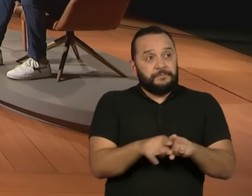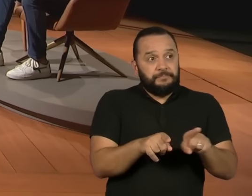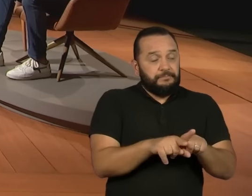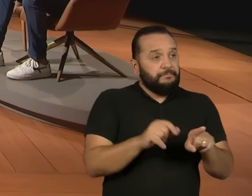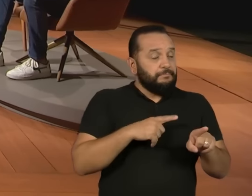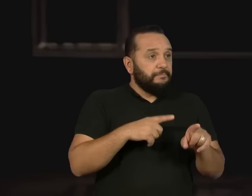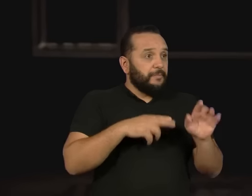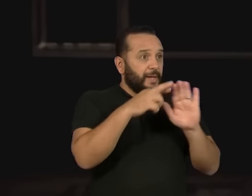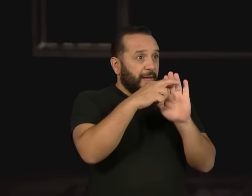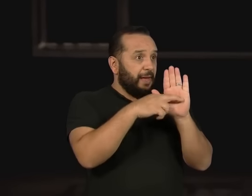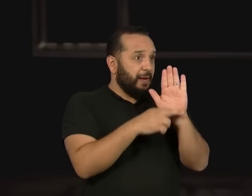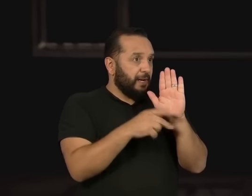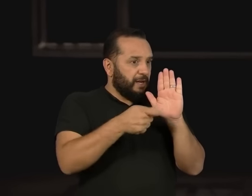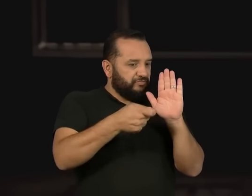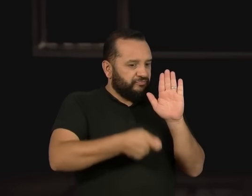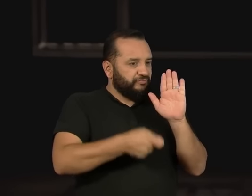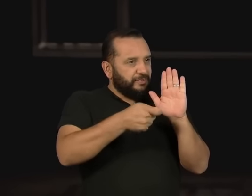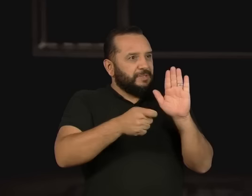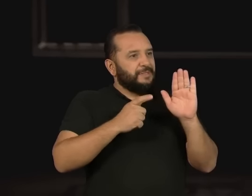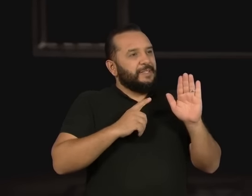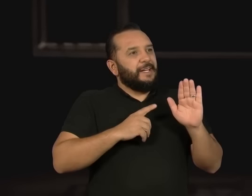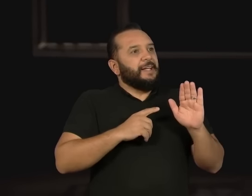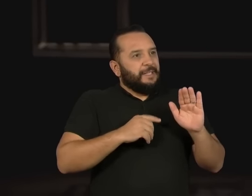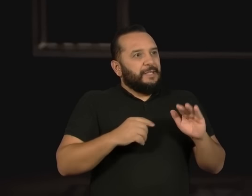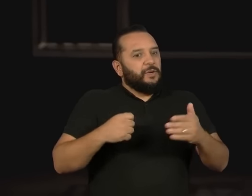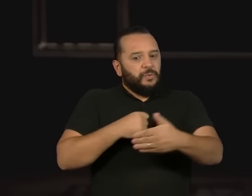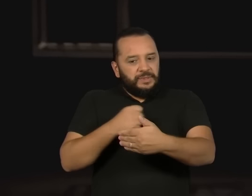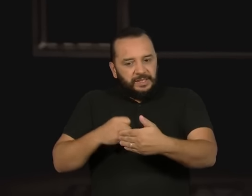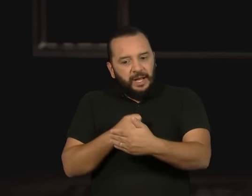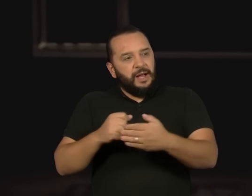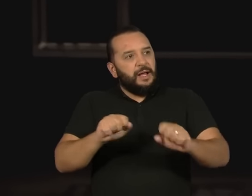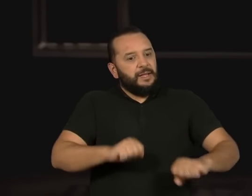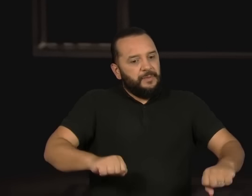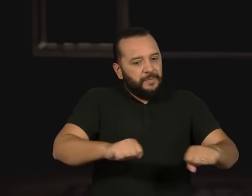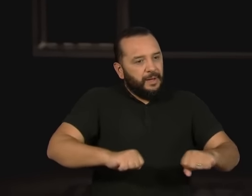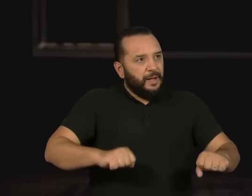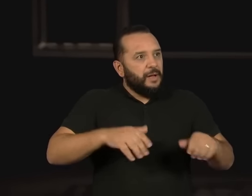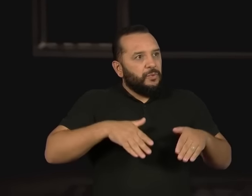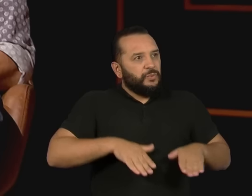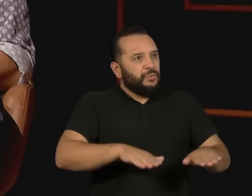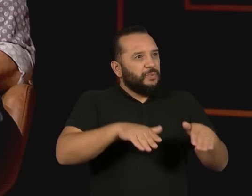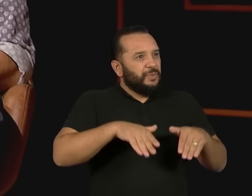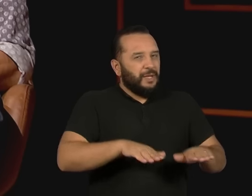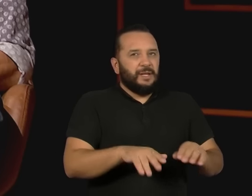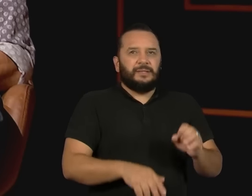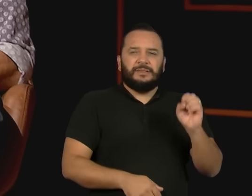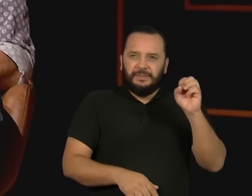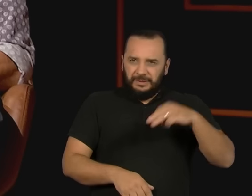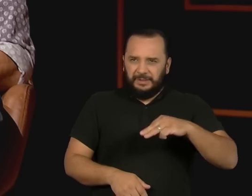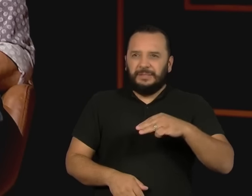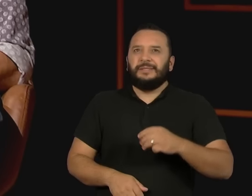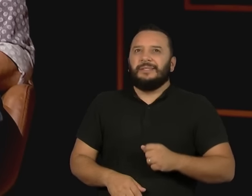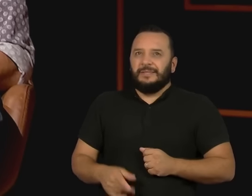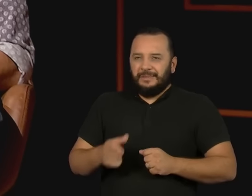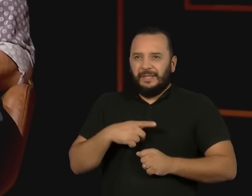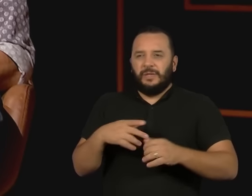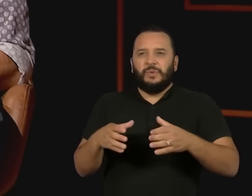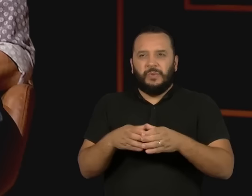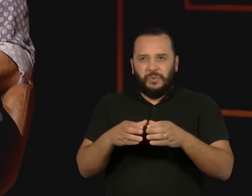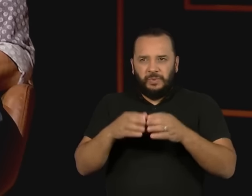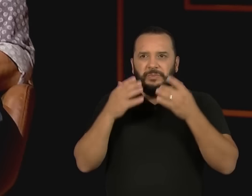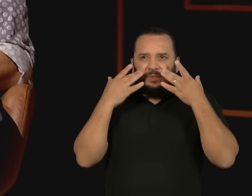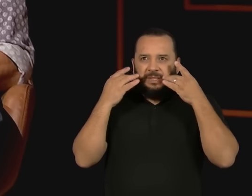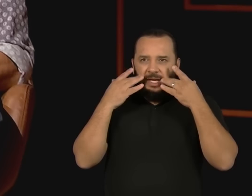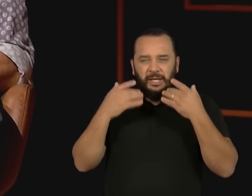lá é bem rígida, né? Tem um ritual para tudo, para cozinhar, faxinar, costurar. Sim, eles são realmente uma trupe. E